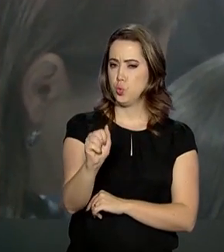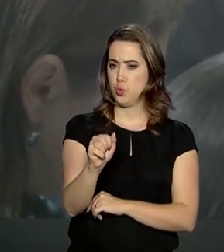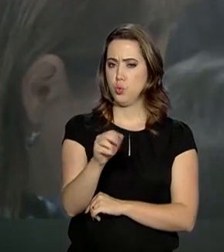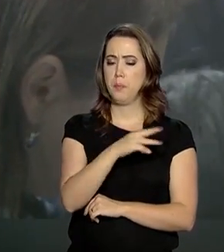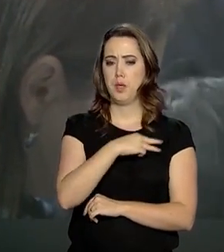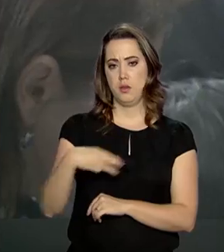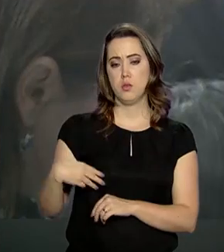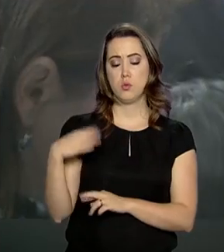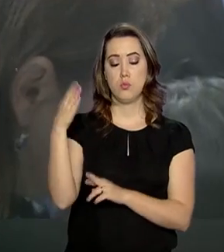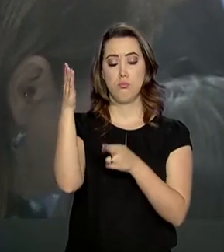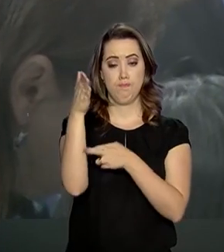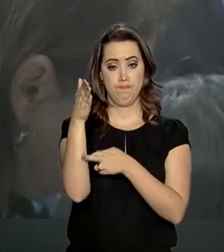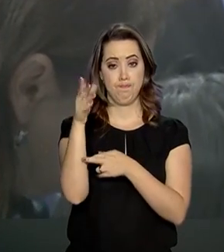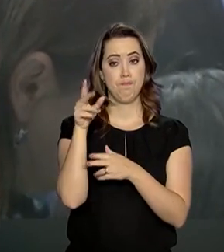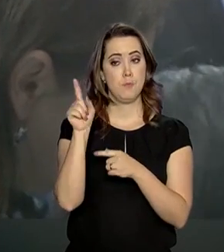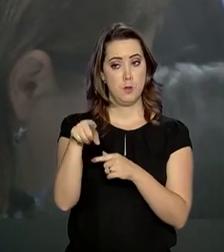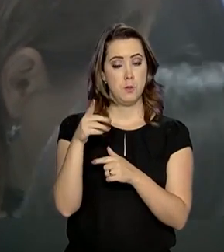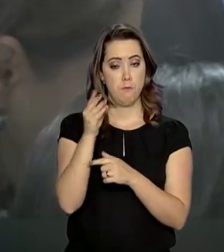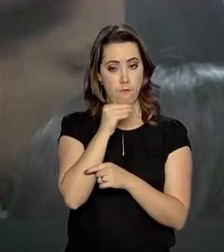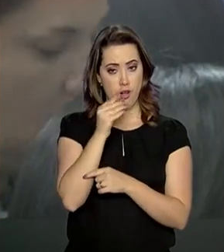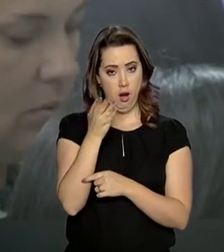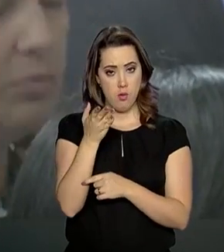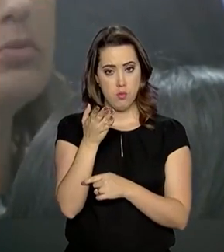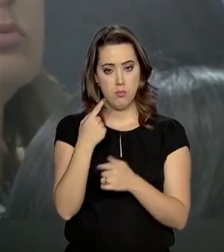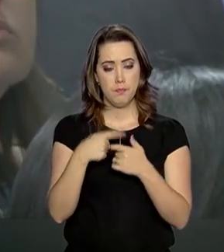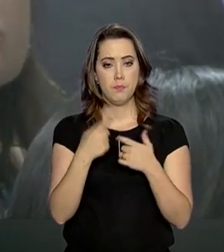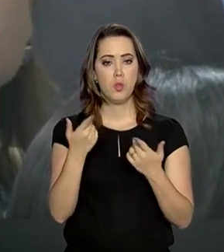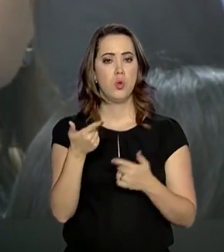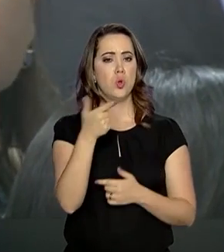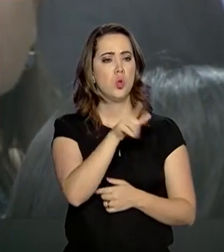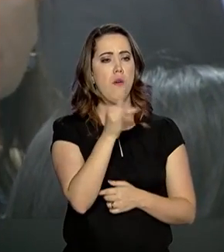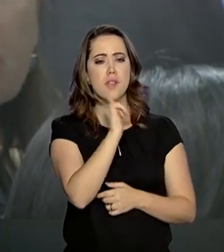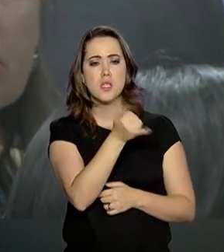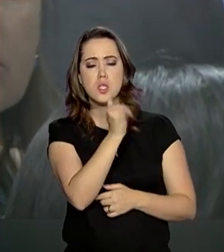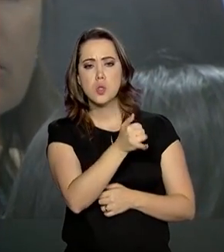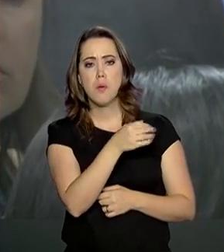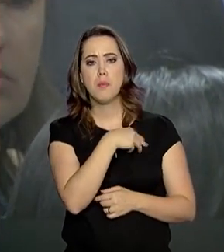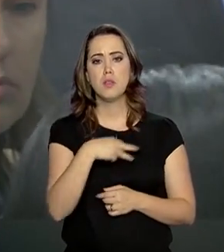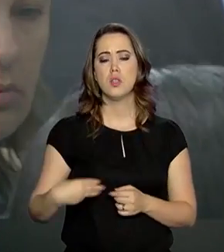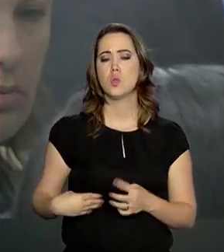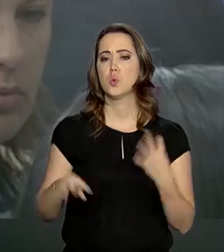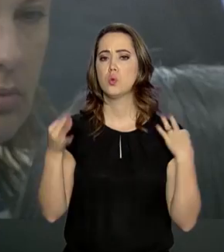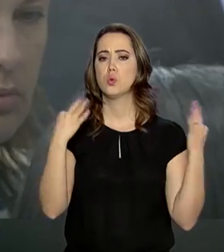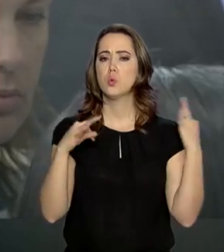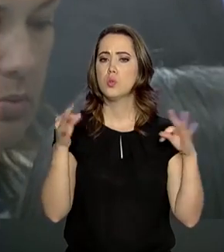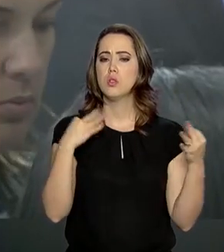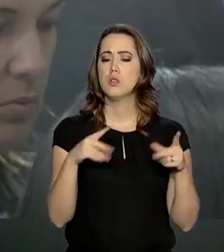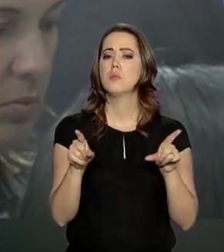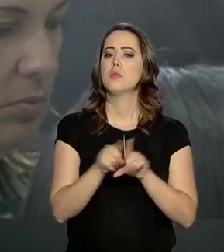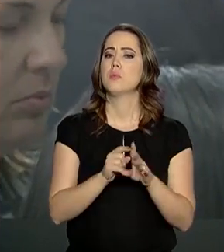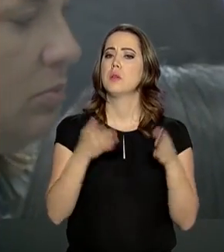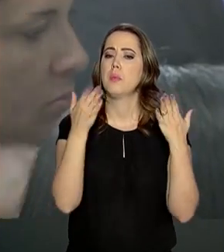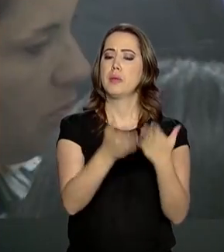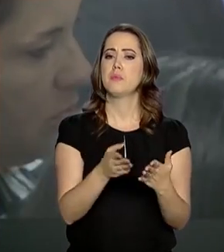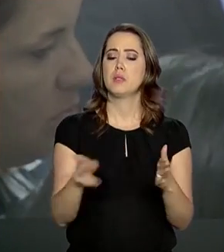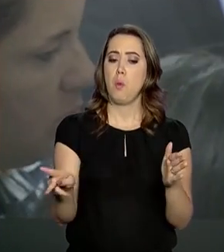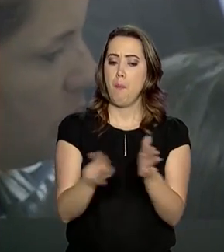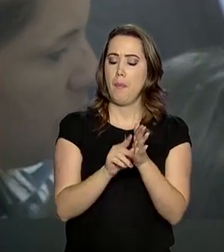eh surgiram novas denúncias contra o ministro do Turismo e denúncias que envolvem Inclusive a a participação dele